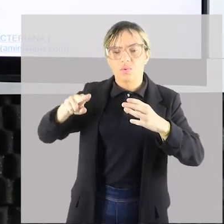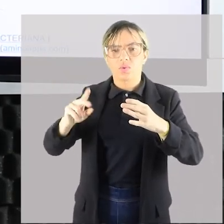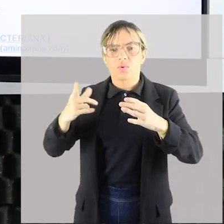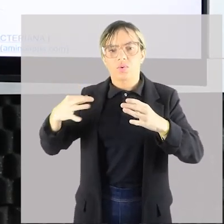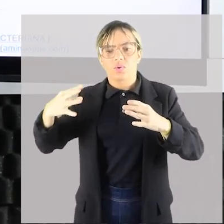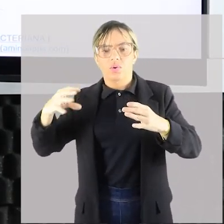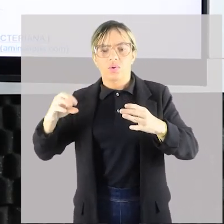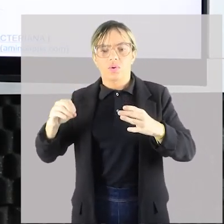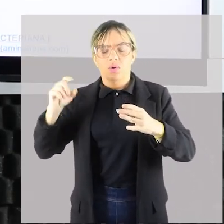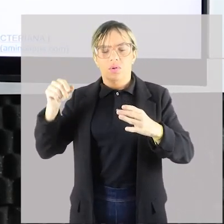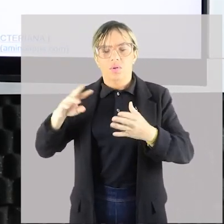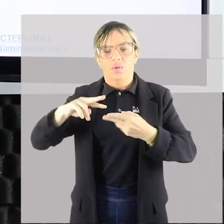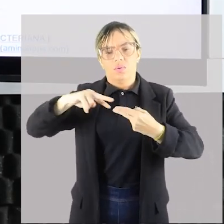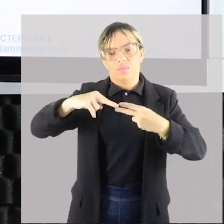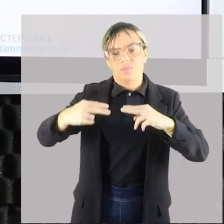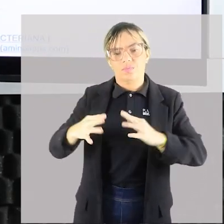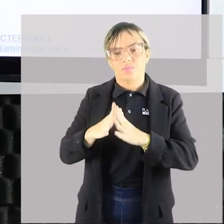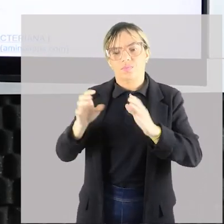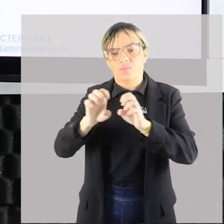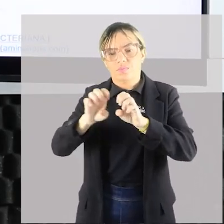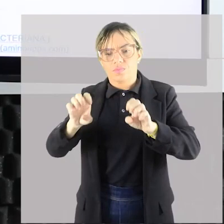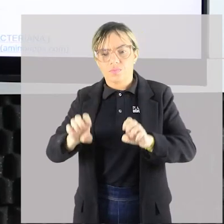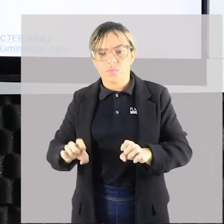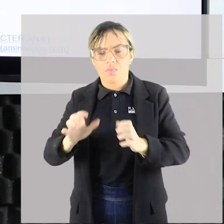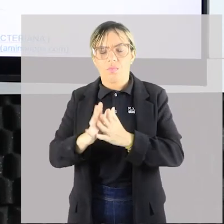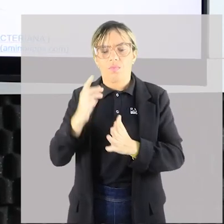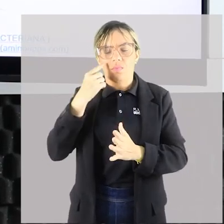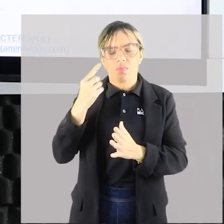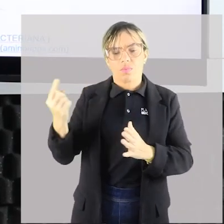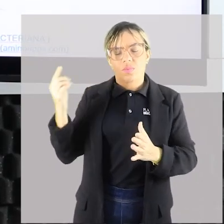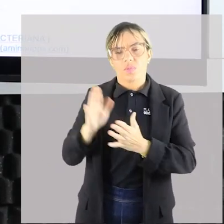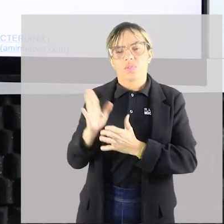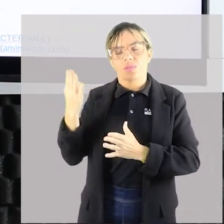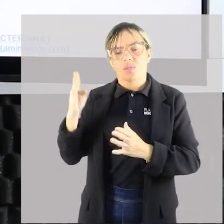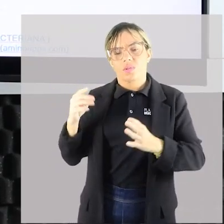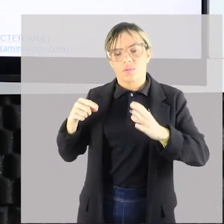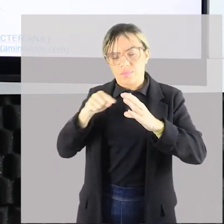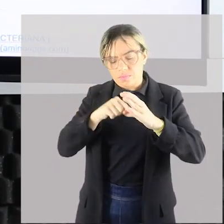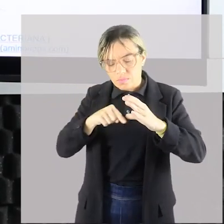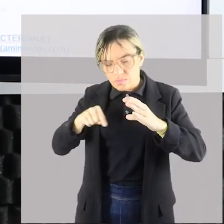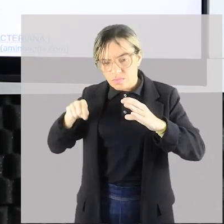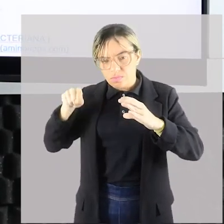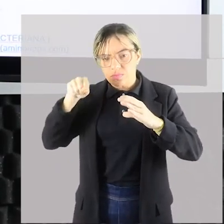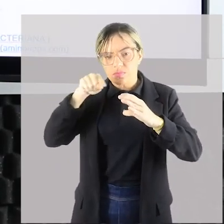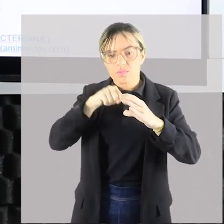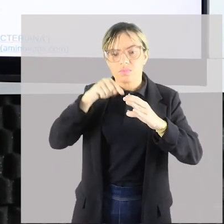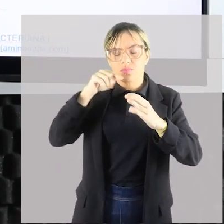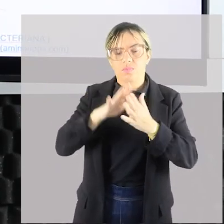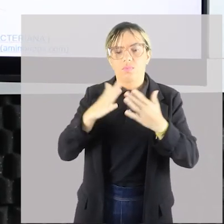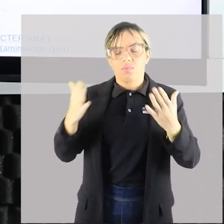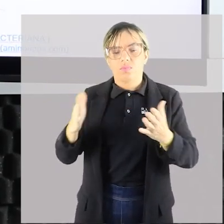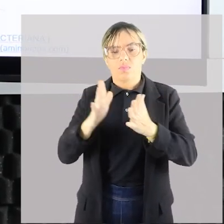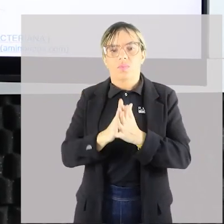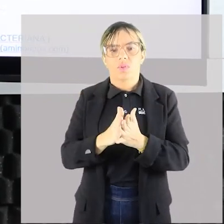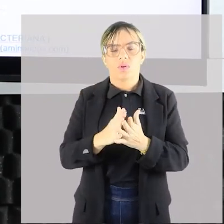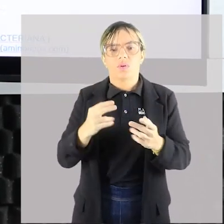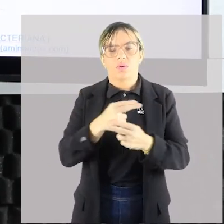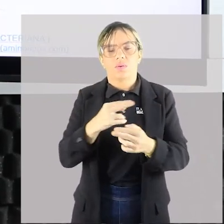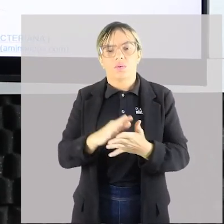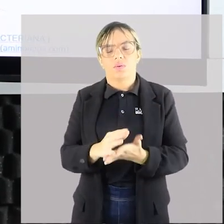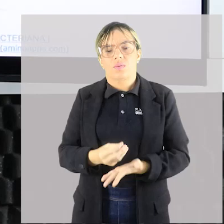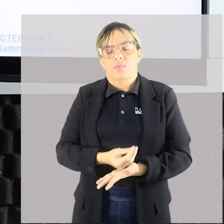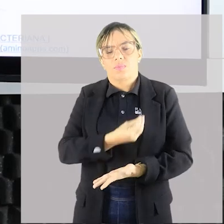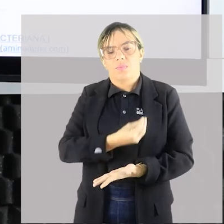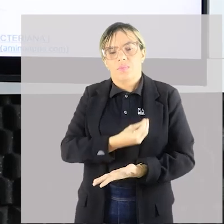gente vai encontrar o material genético dessa bactéria, que é o seu DNA. Então, como um organismo vivo, né,